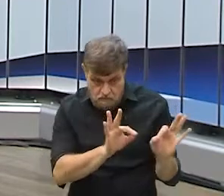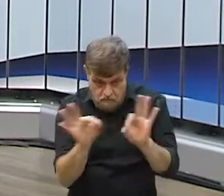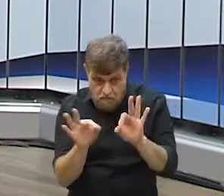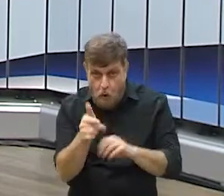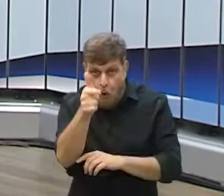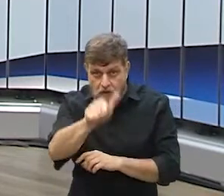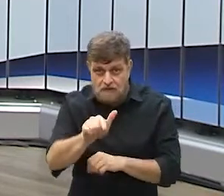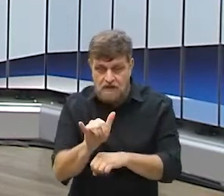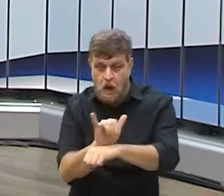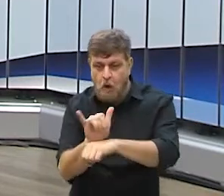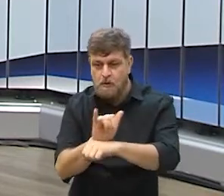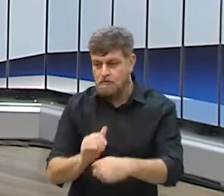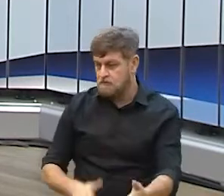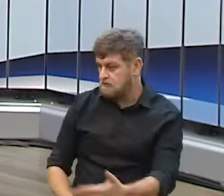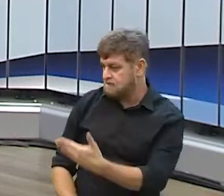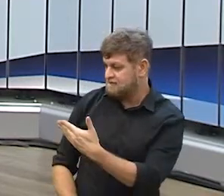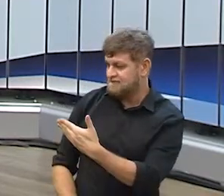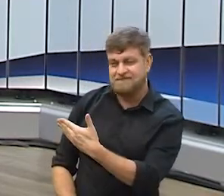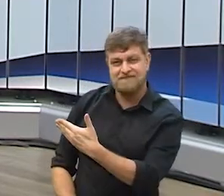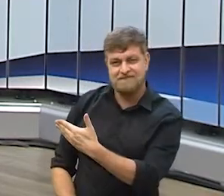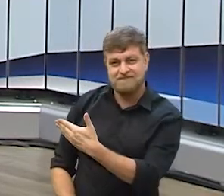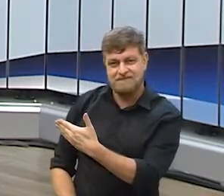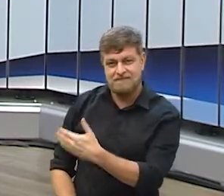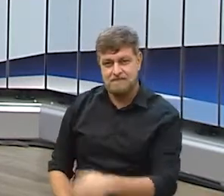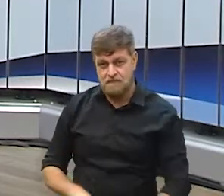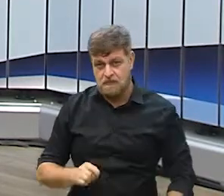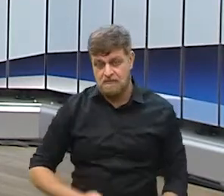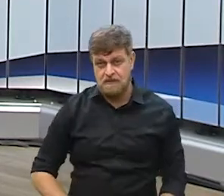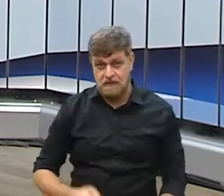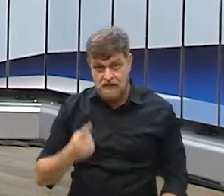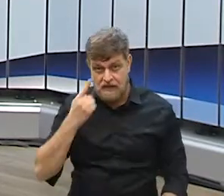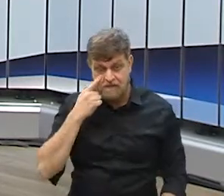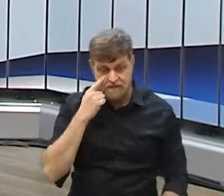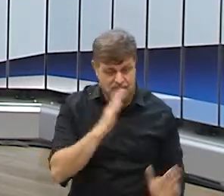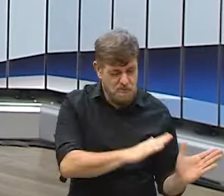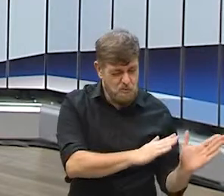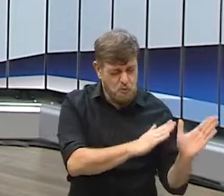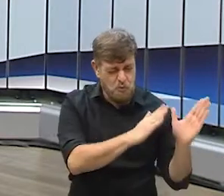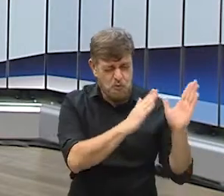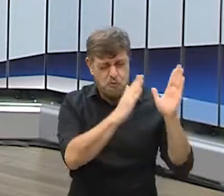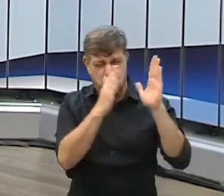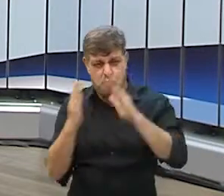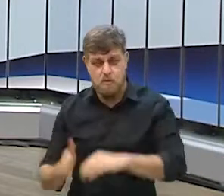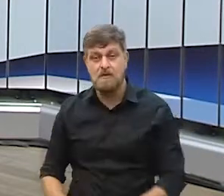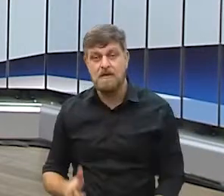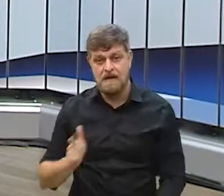rever? youtube.com/TV Câmara Campinas, você assiste na íntegra